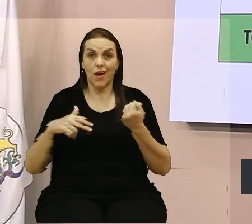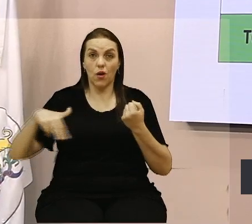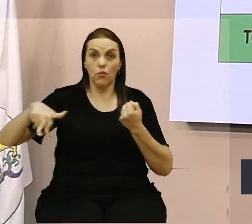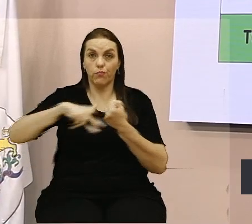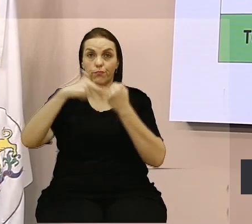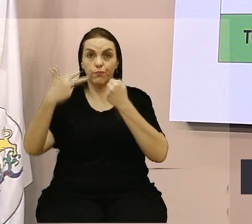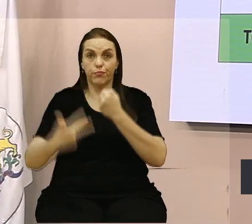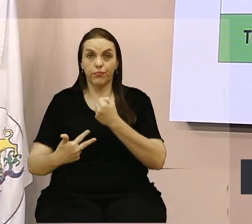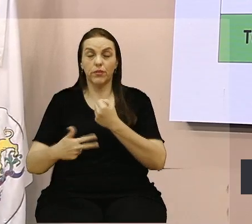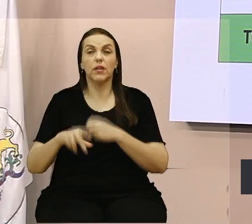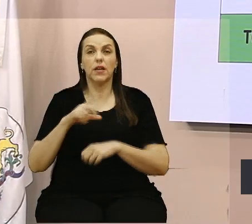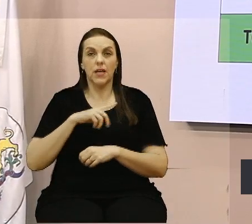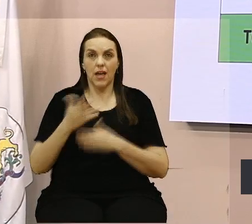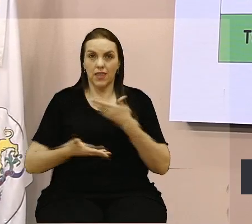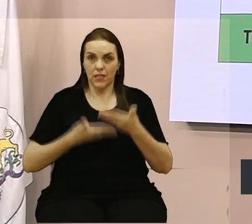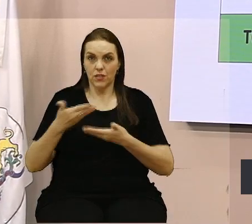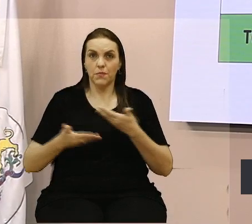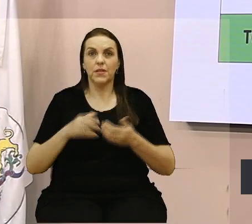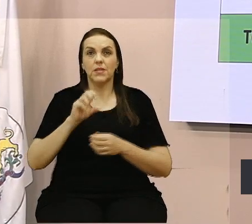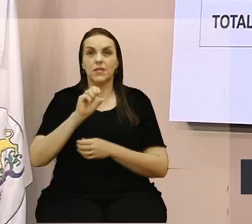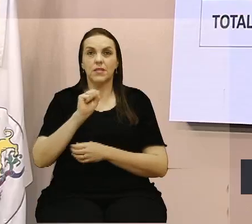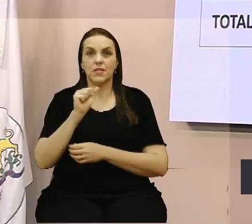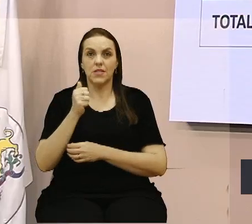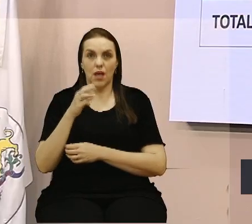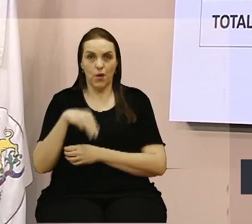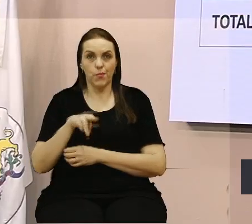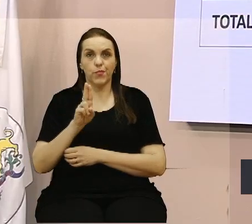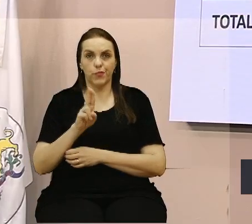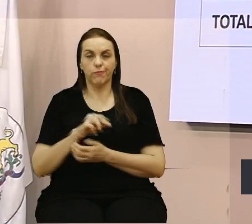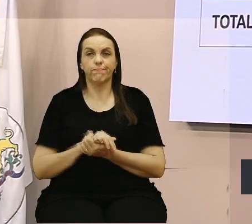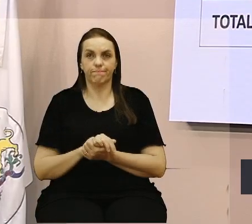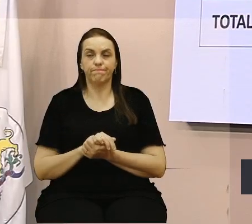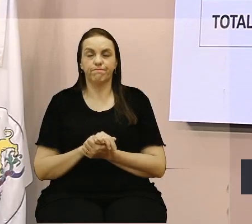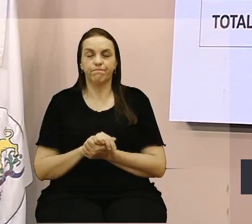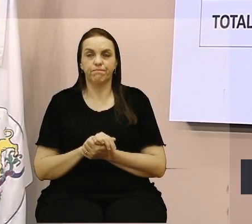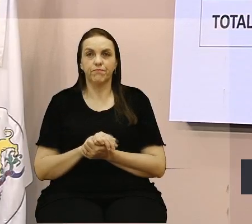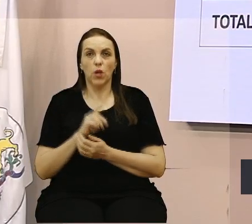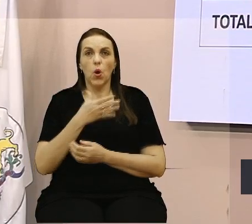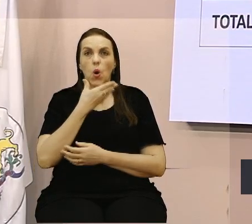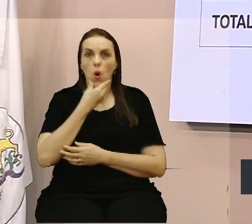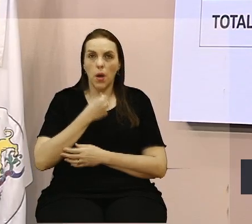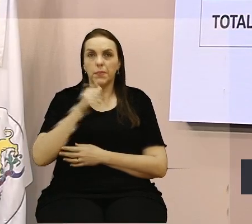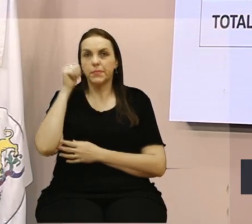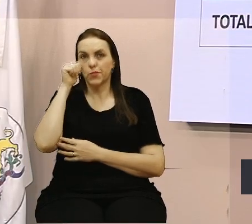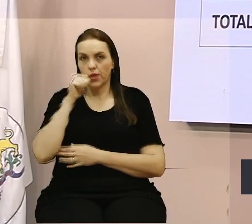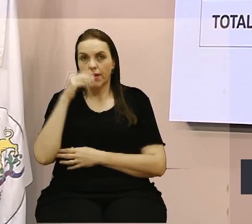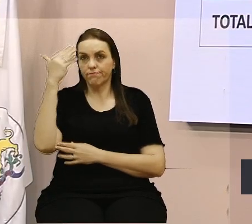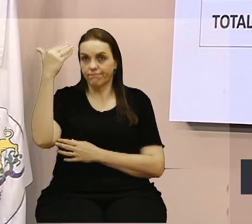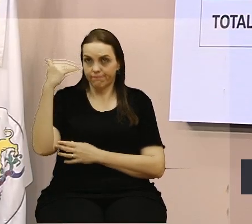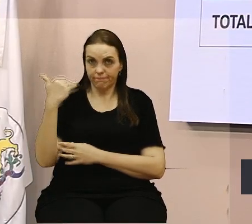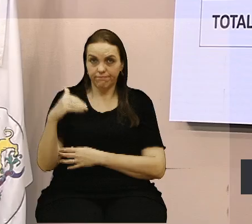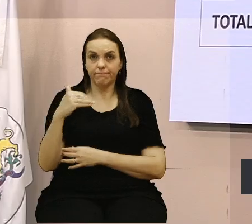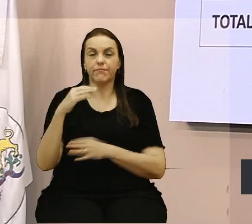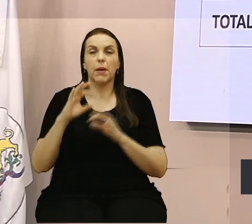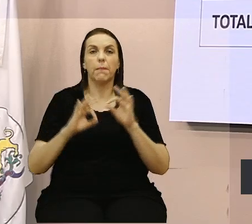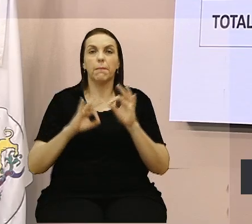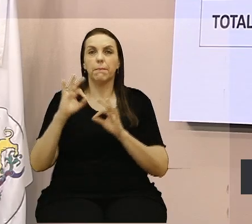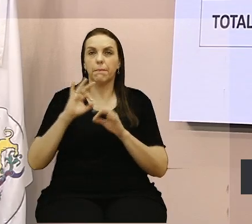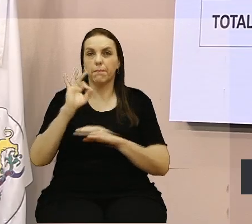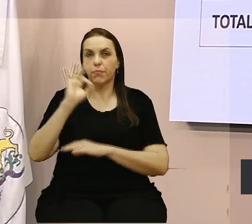SAMU ano. Pode passar. Aqui, homens e mulheres, então, o percentual, né,